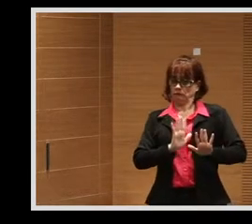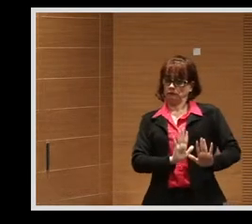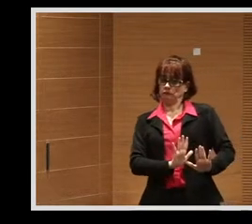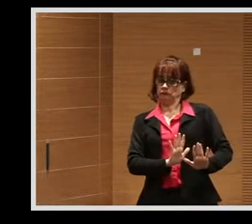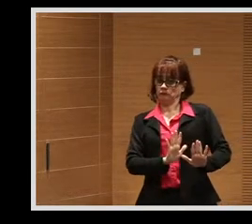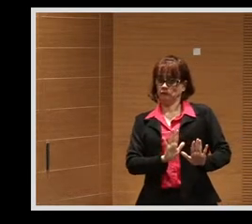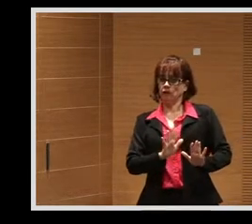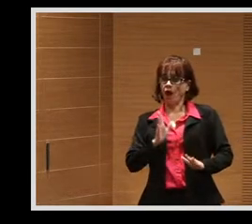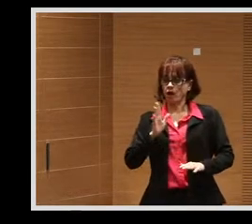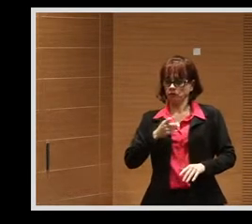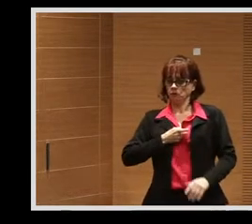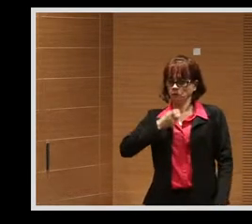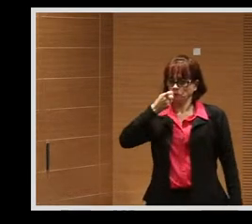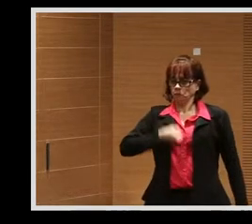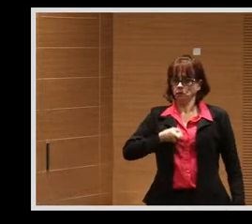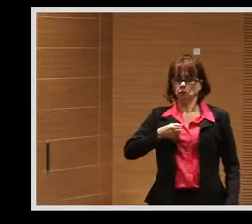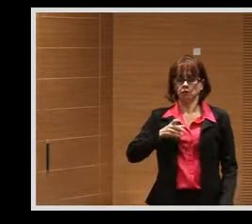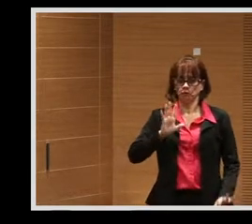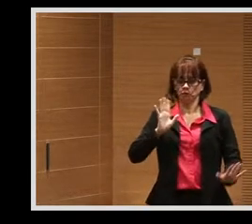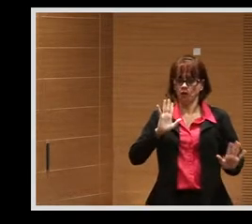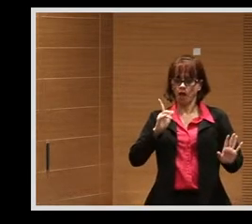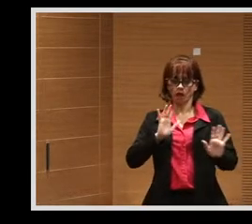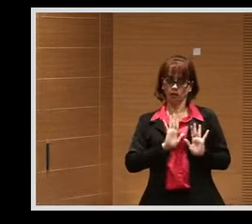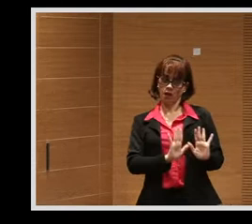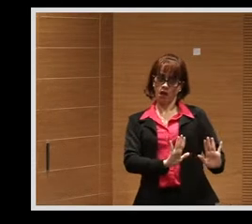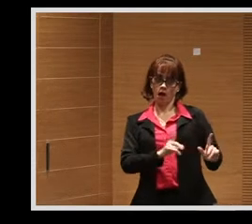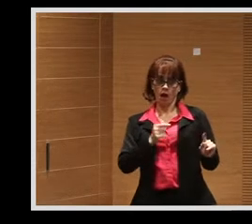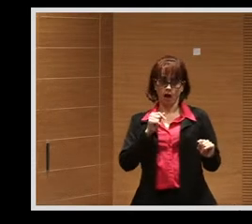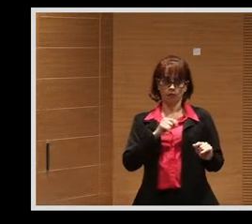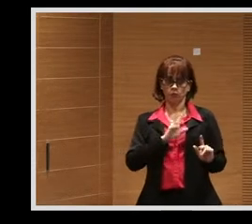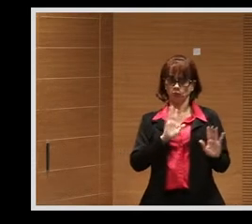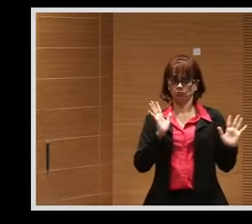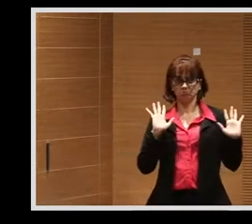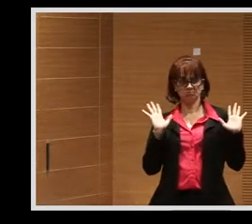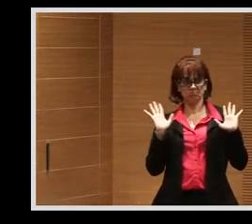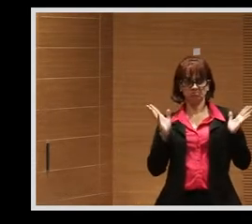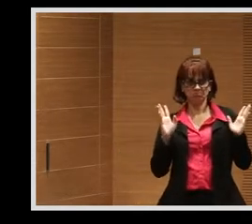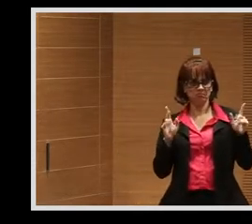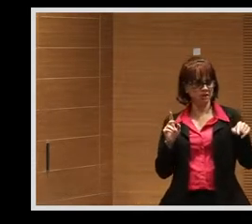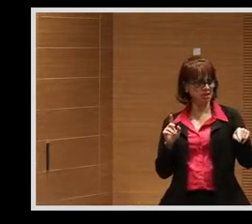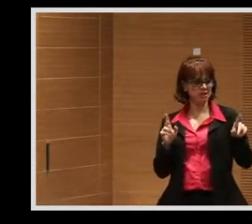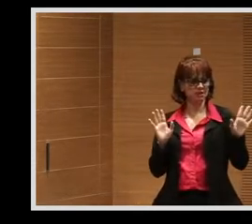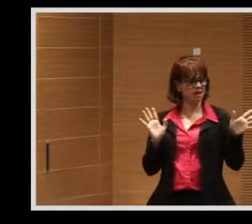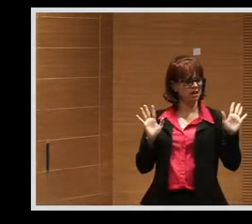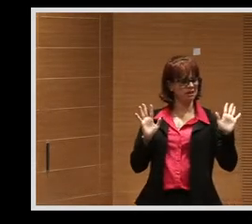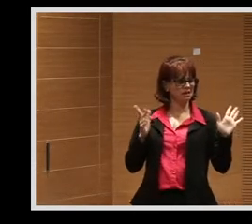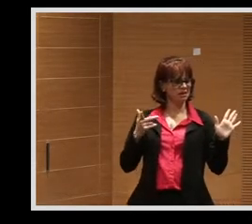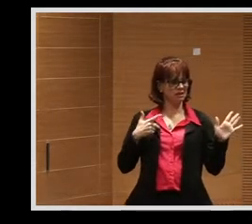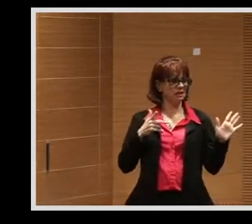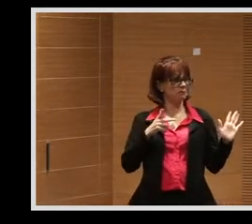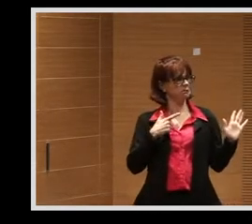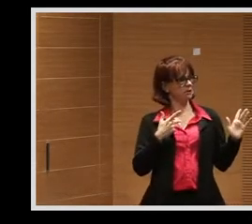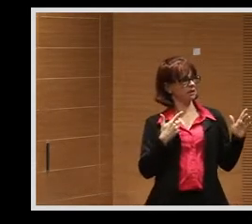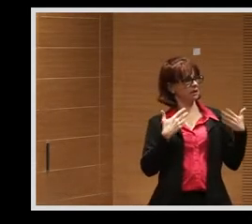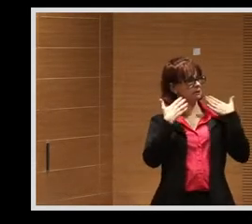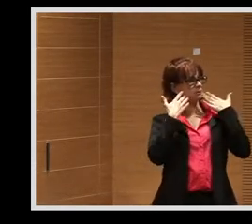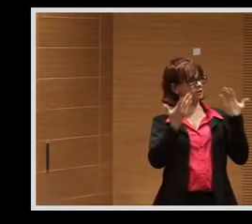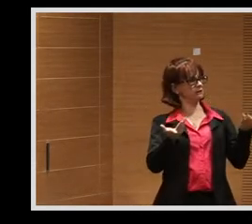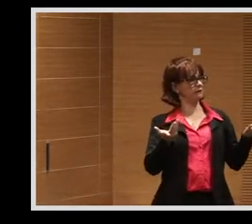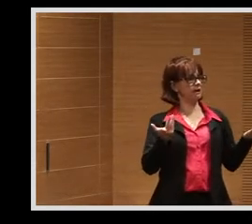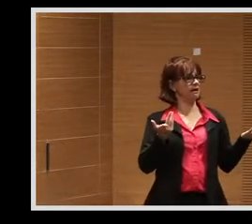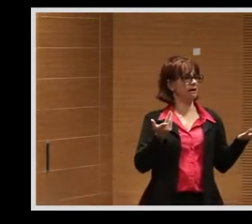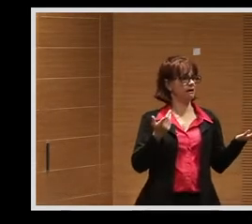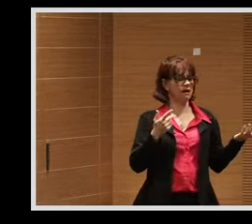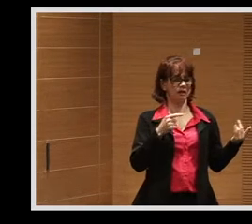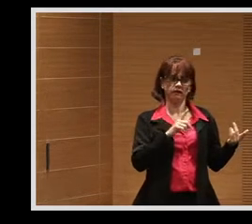vezes a gente é duro demais, a gente acha, ah, isso, né, isso quer chamar atenção, né? A gente tem mais coisa